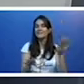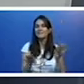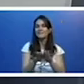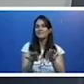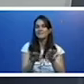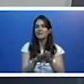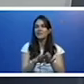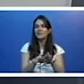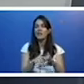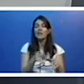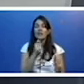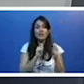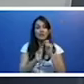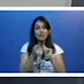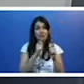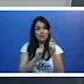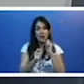7.200